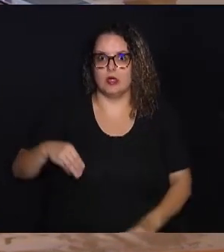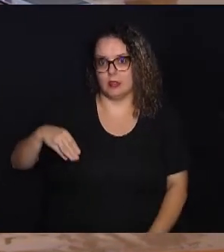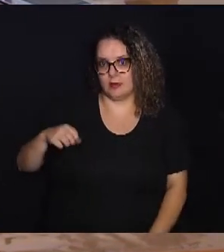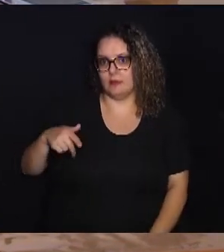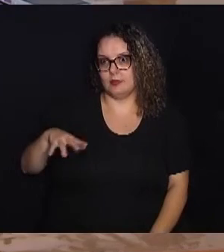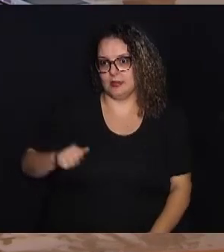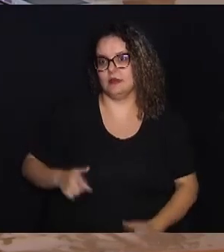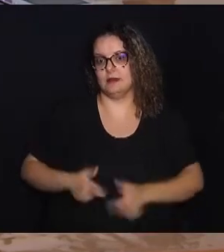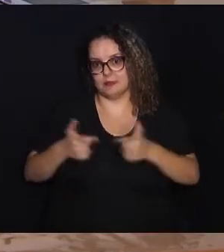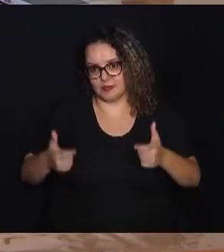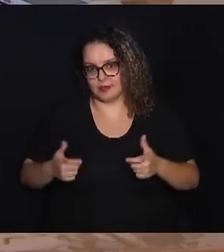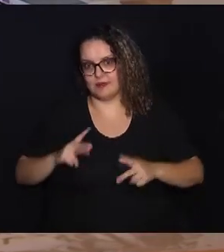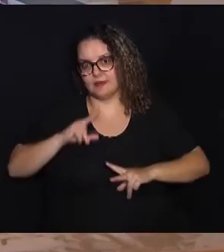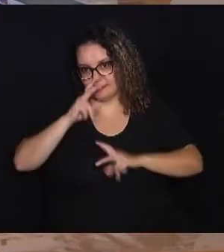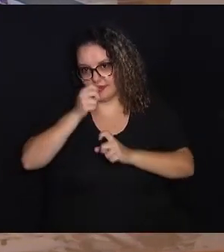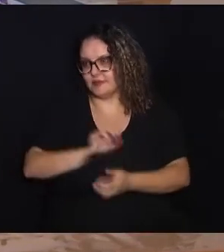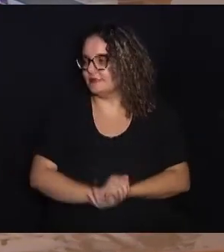aqui, ó.